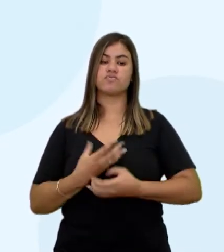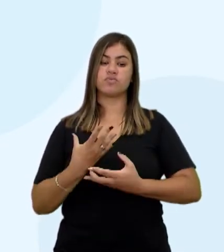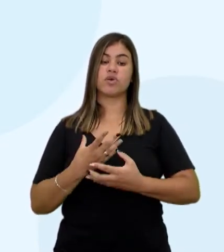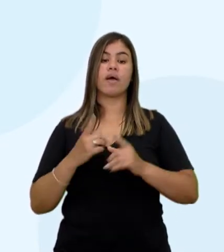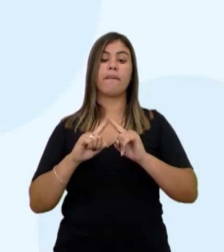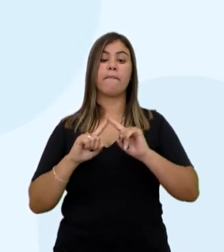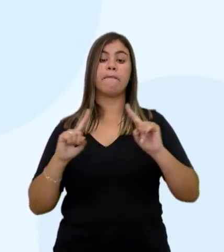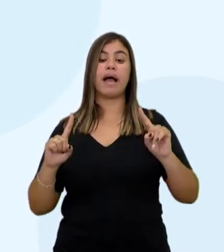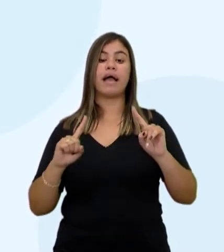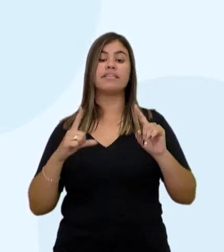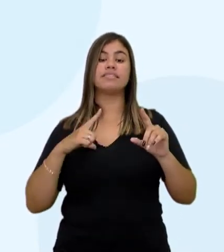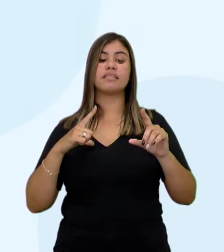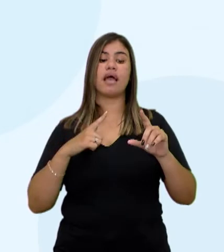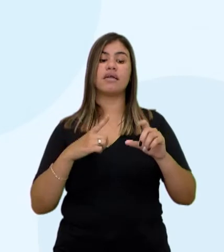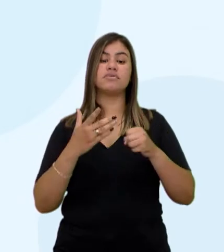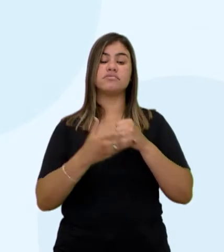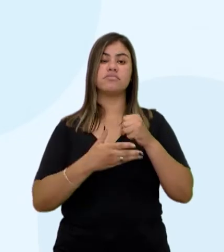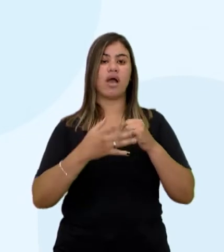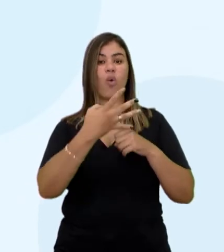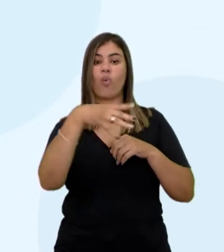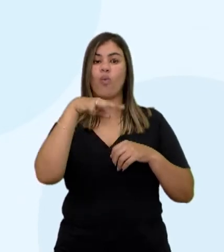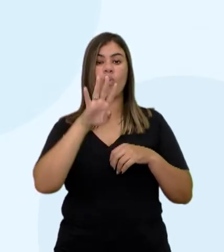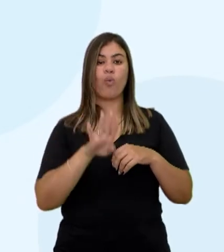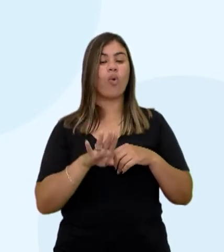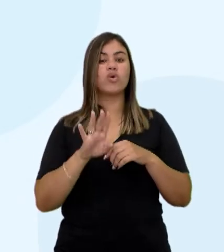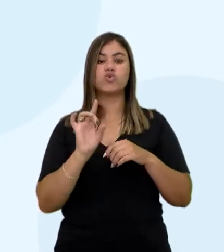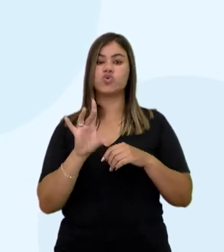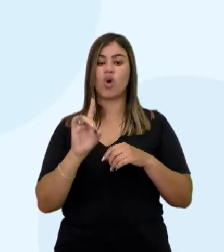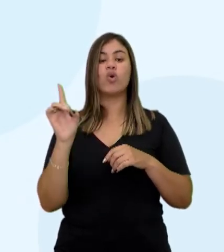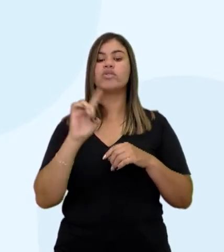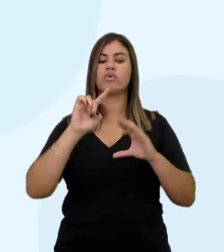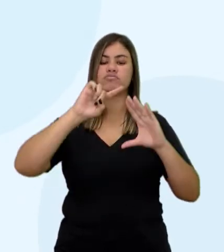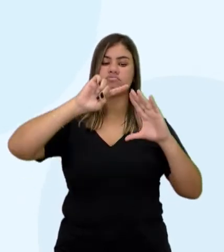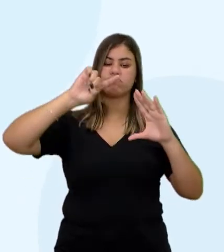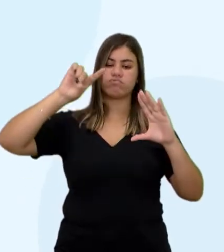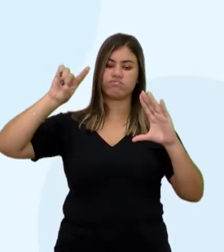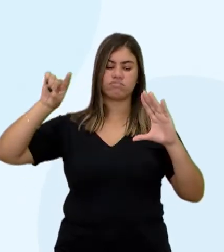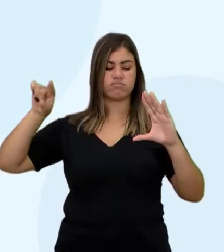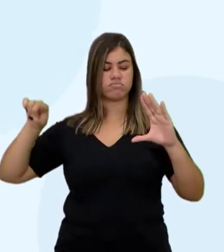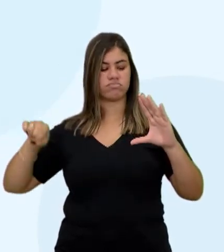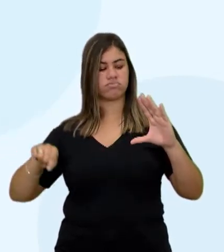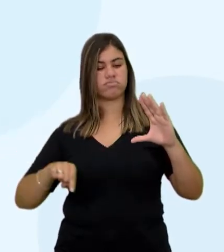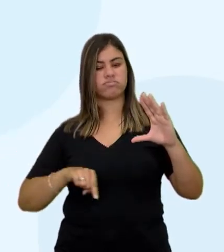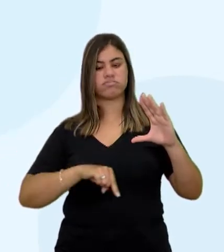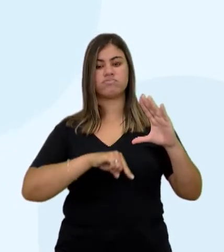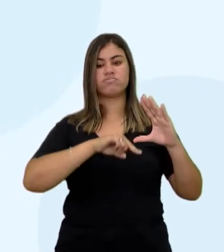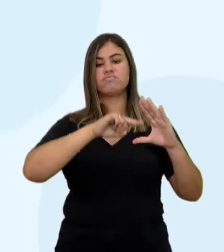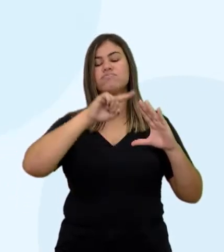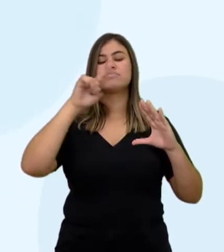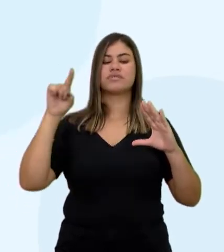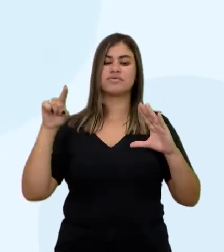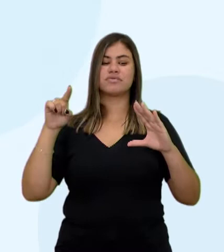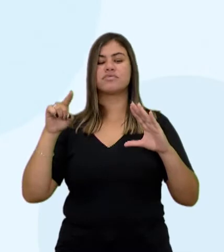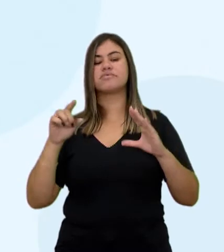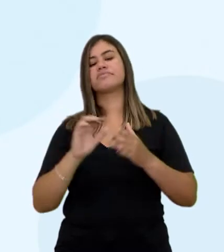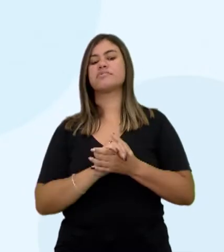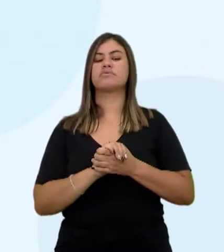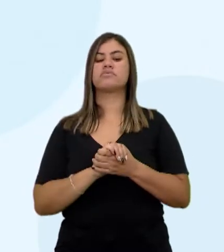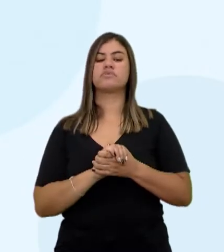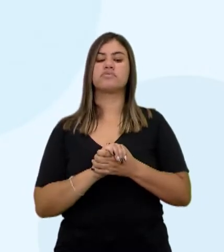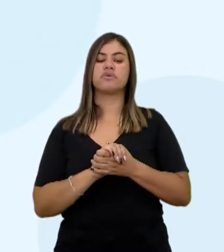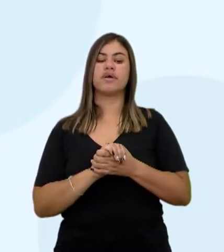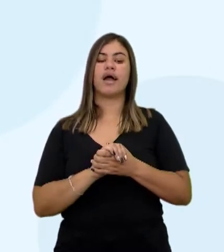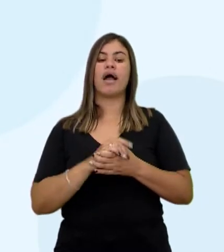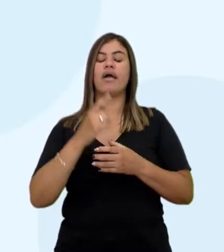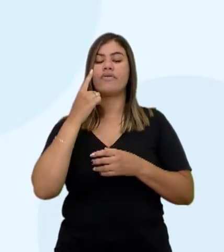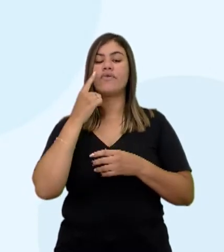mas ela tem uma estrutura diferente, né? Então nós temos, né, a gente vê aí, né, os éons adiano,